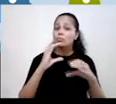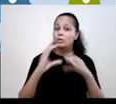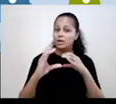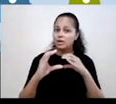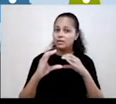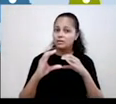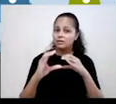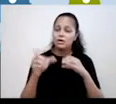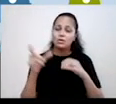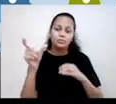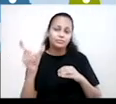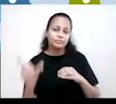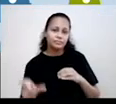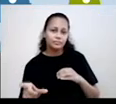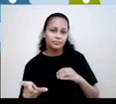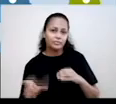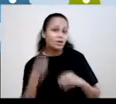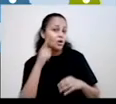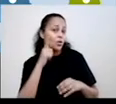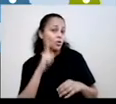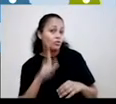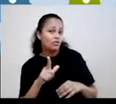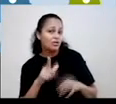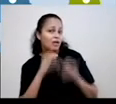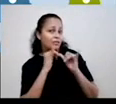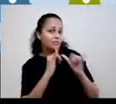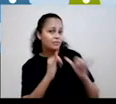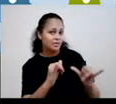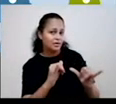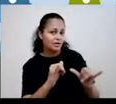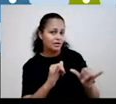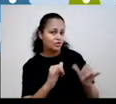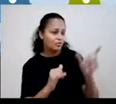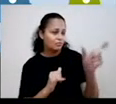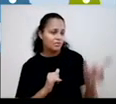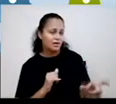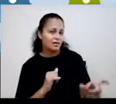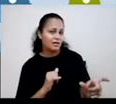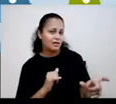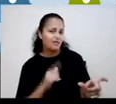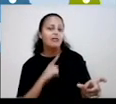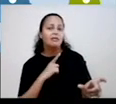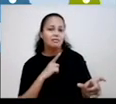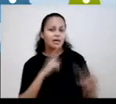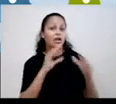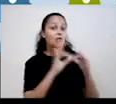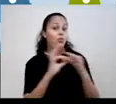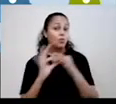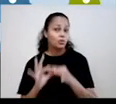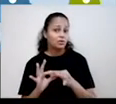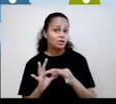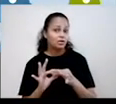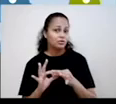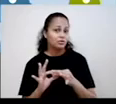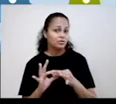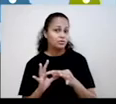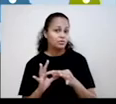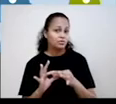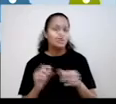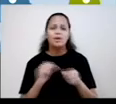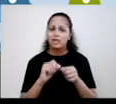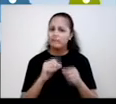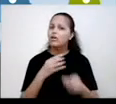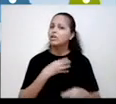que o emissor lá, ele consegue transmitir a mensagem para o receptor, né, existe um contexto, aquilo faz